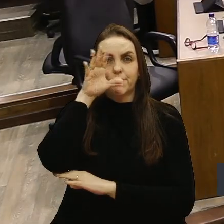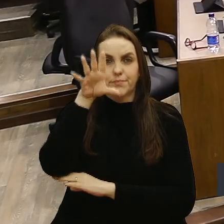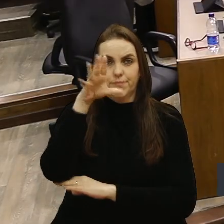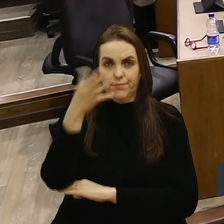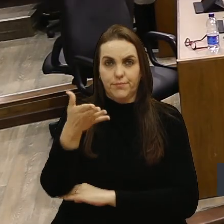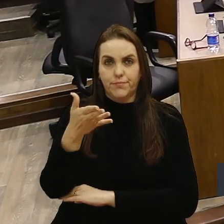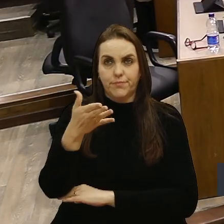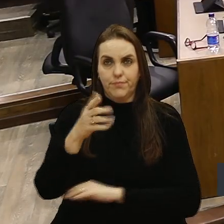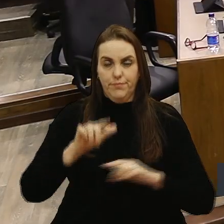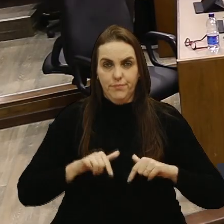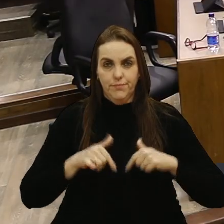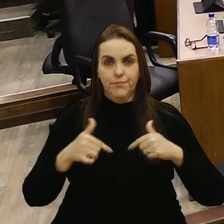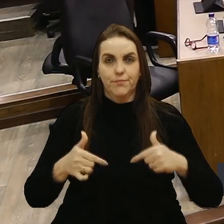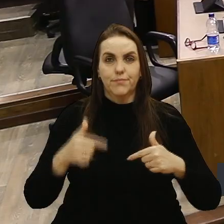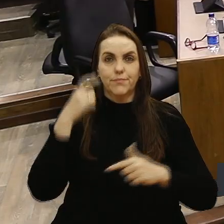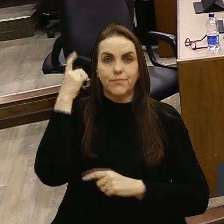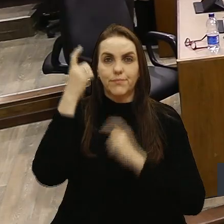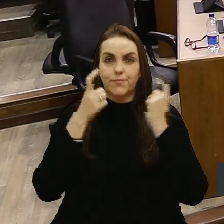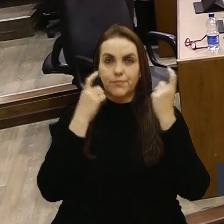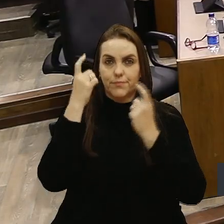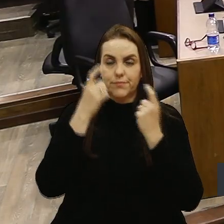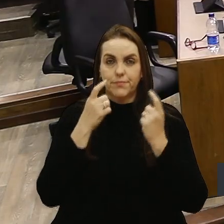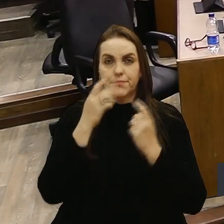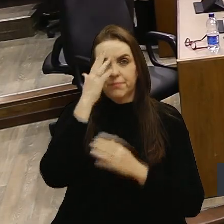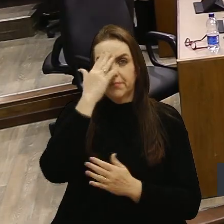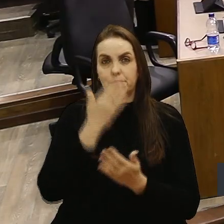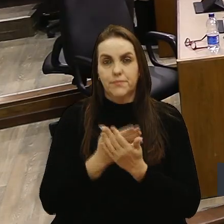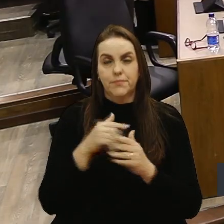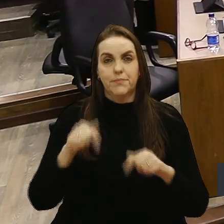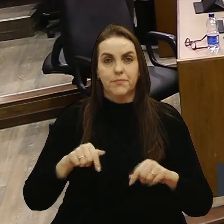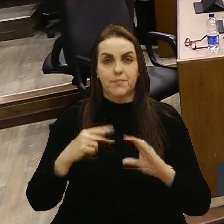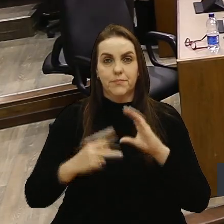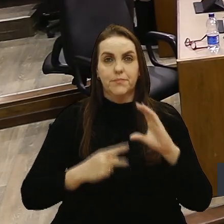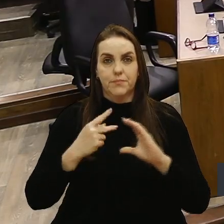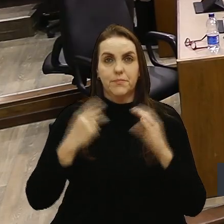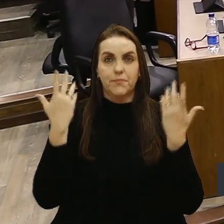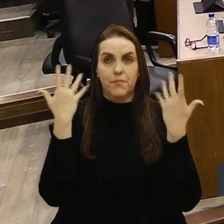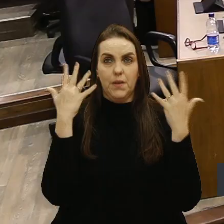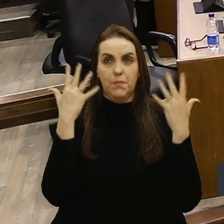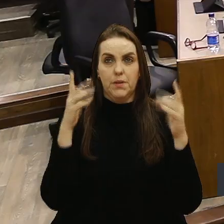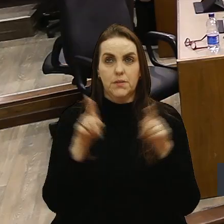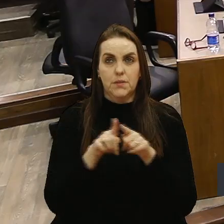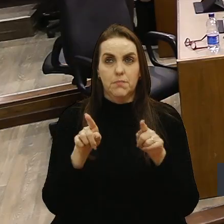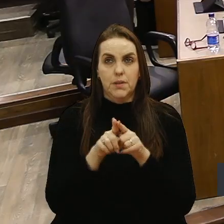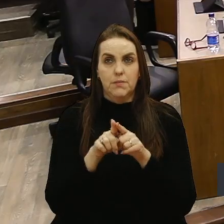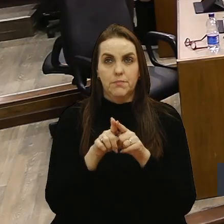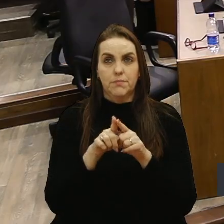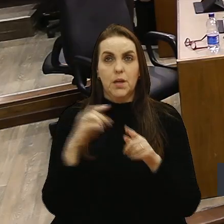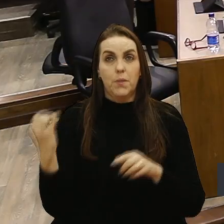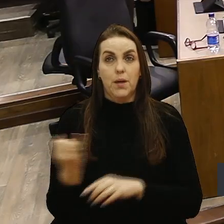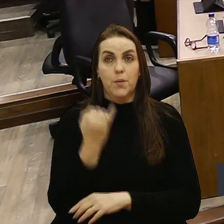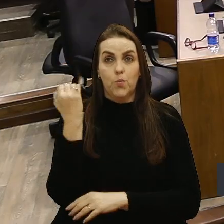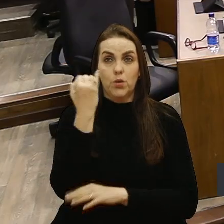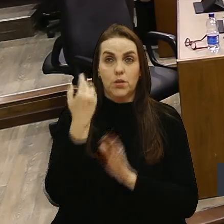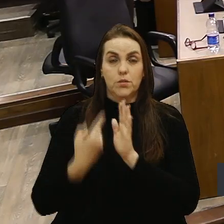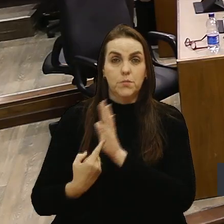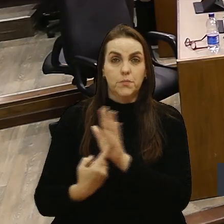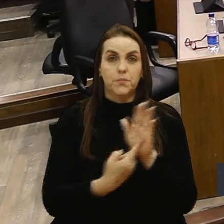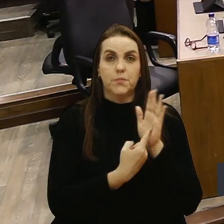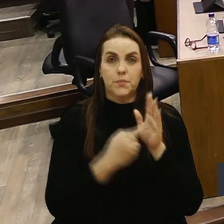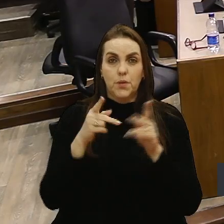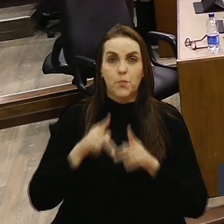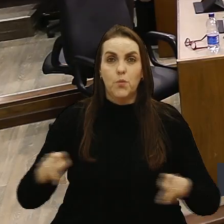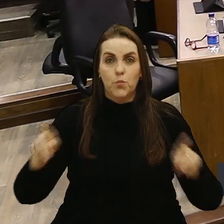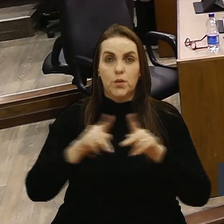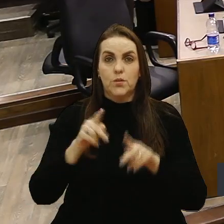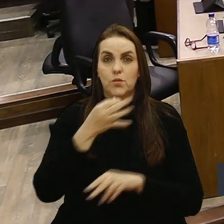essa preocupação. Eu acho que esta casa também está de parabéns e aqui fica uma das grandes demonstrações, né, à população caxiense de que a Câmara de